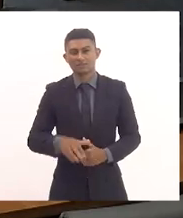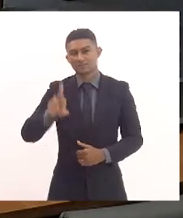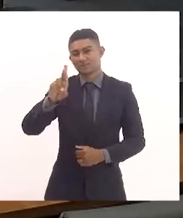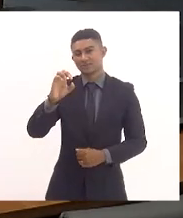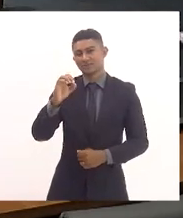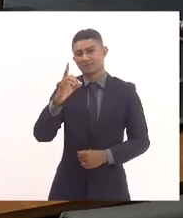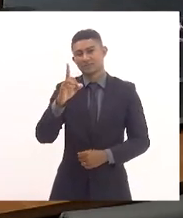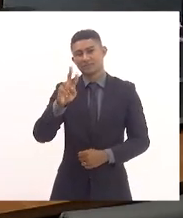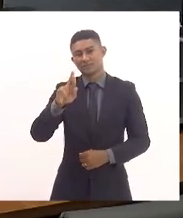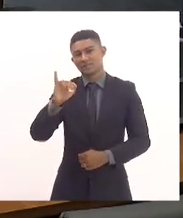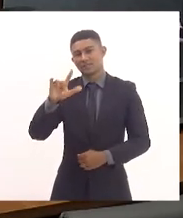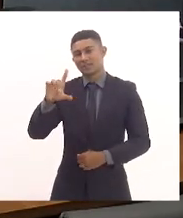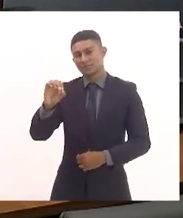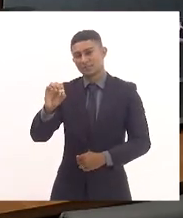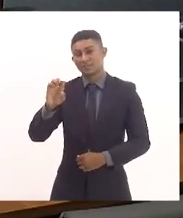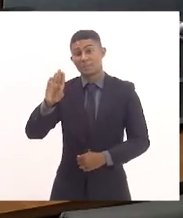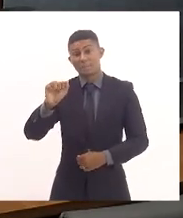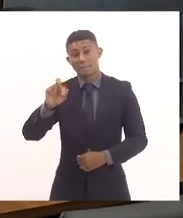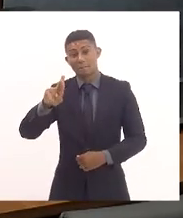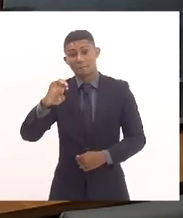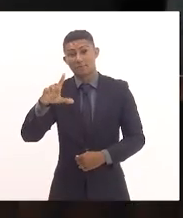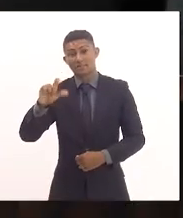Rodrigo Bacelar,